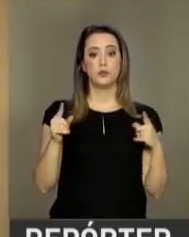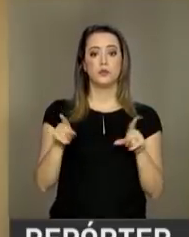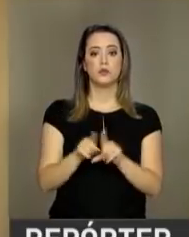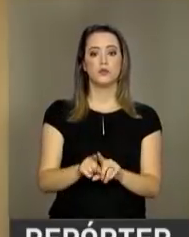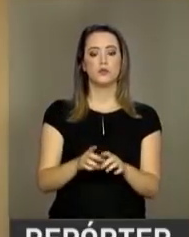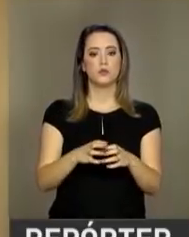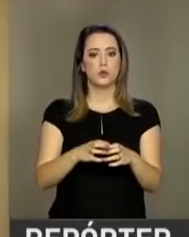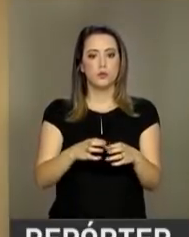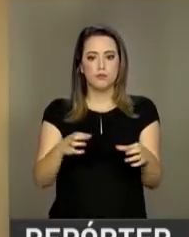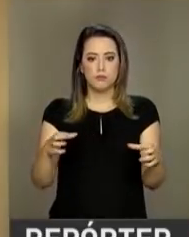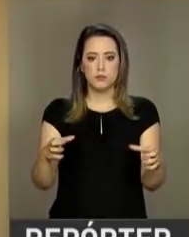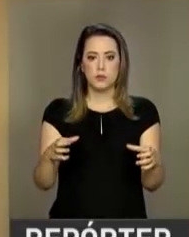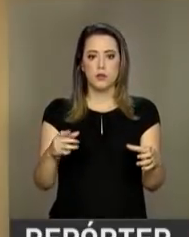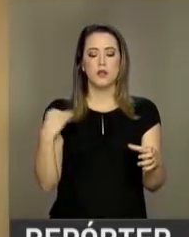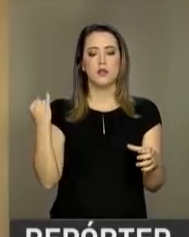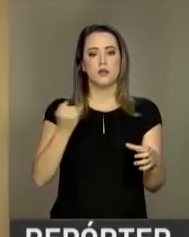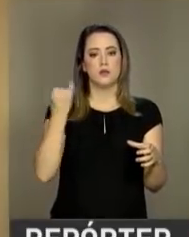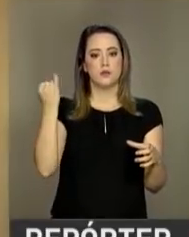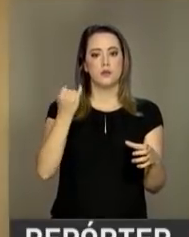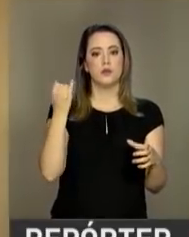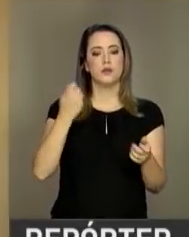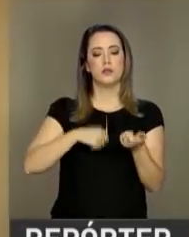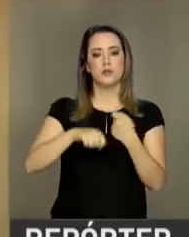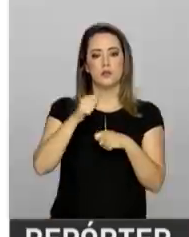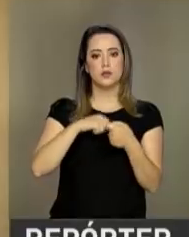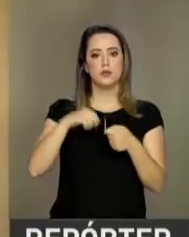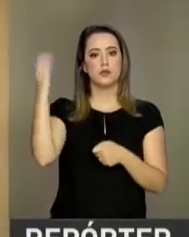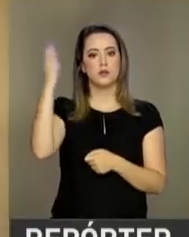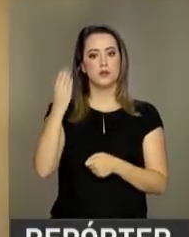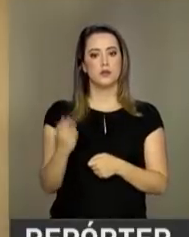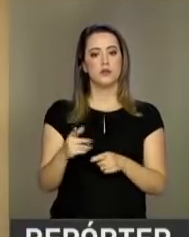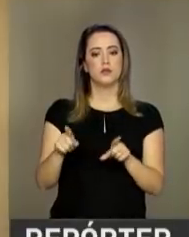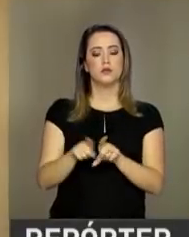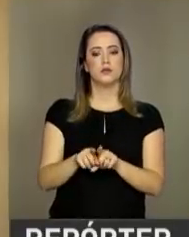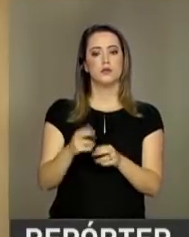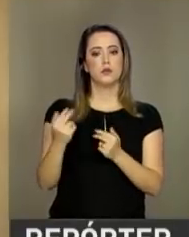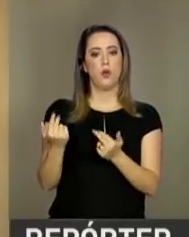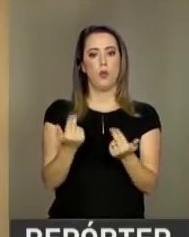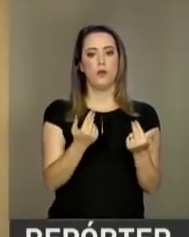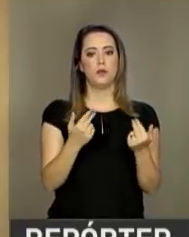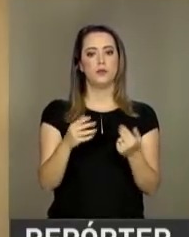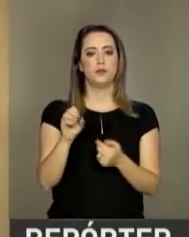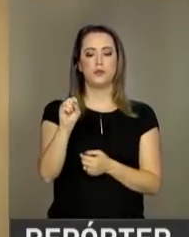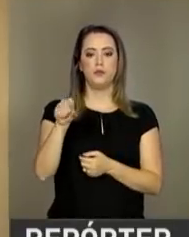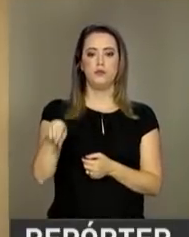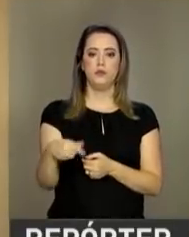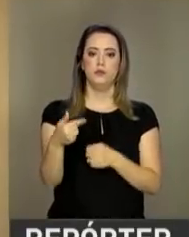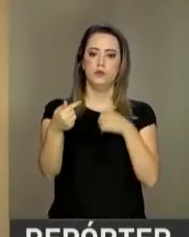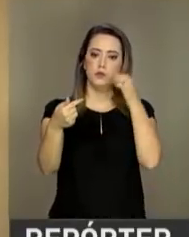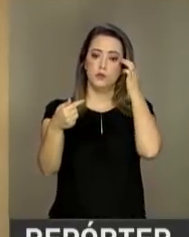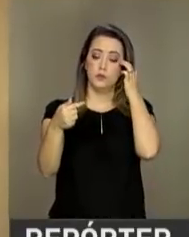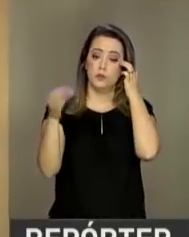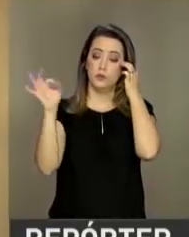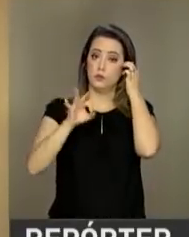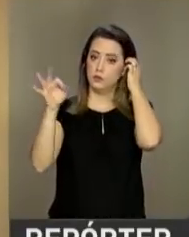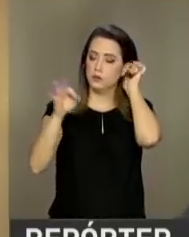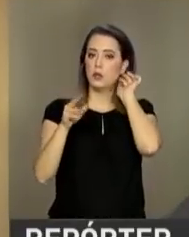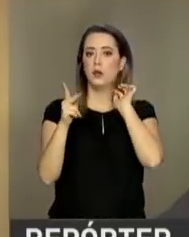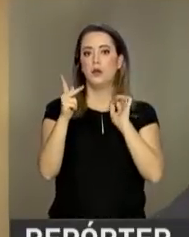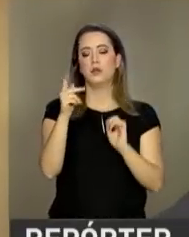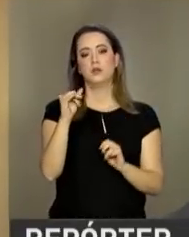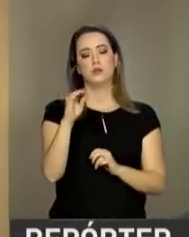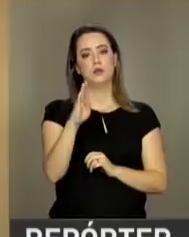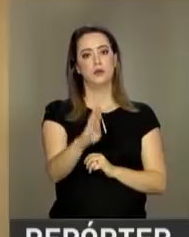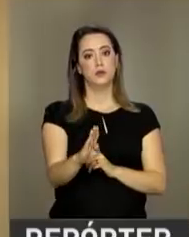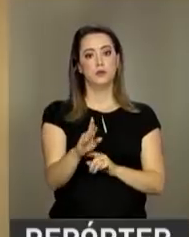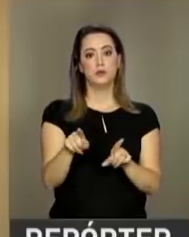tamanho importante na economia do brasil equivale a oito pontos 7 por cento do produto interno